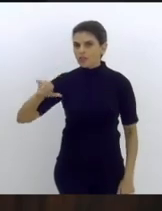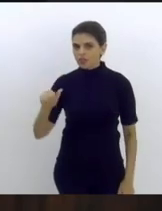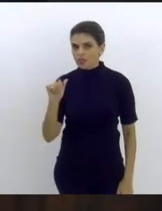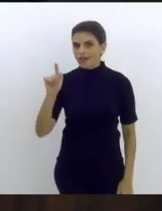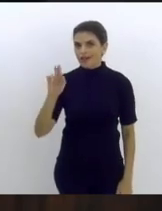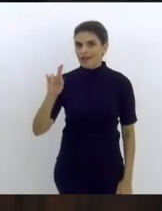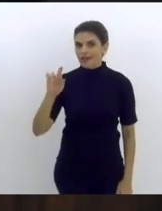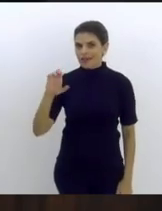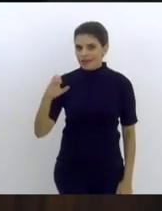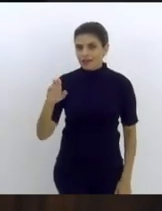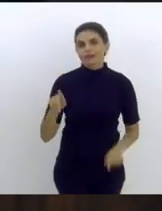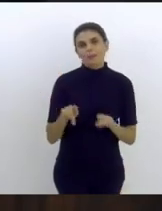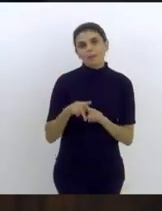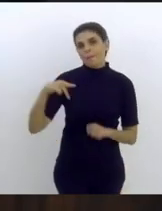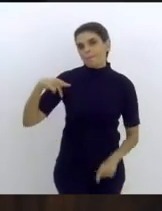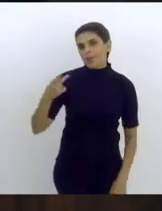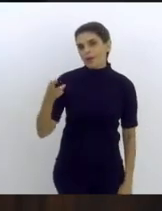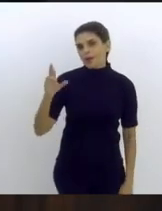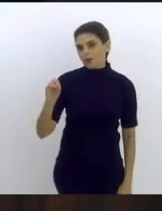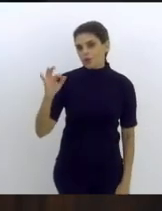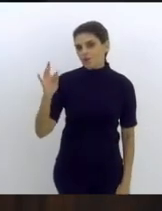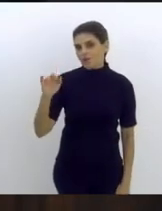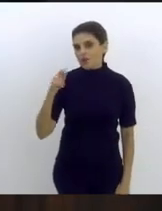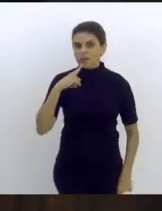Waguinho e Pedro Fernandes